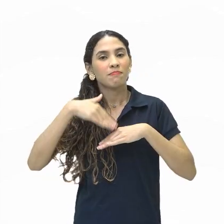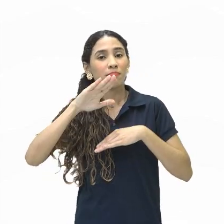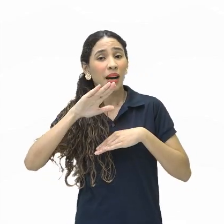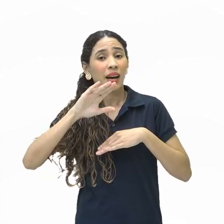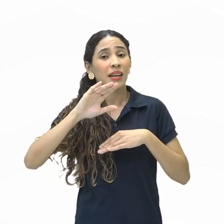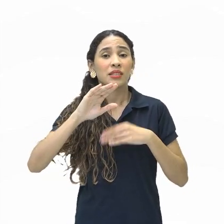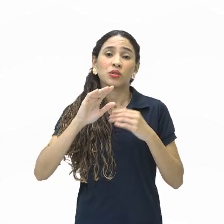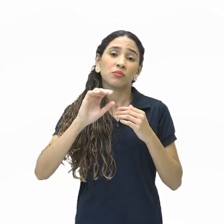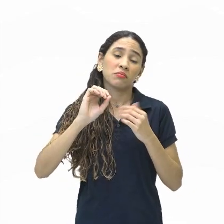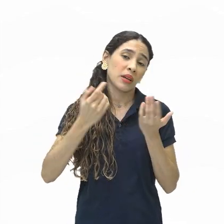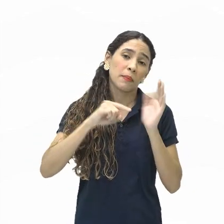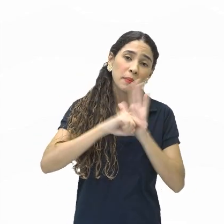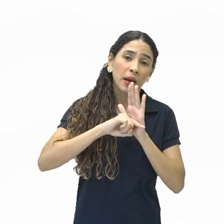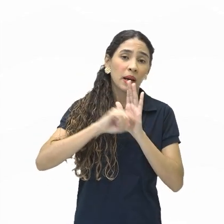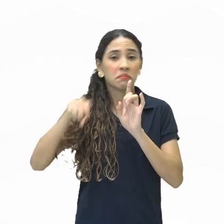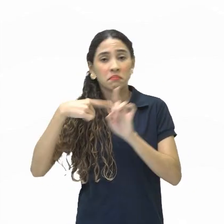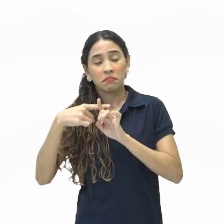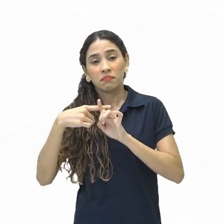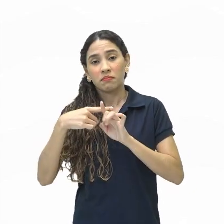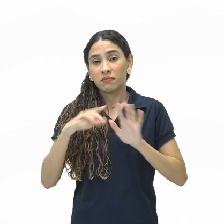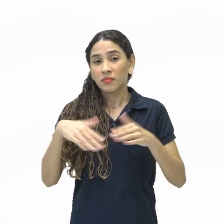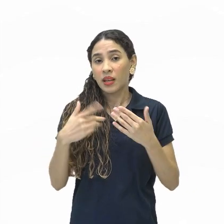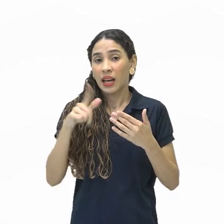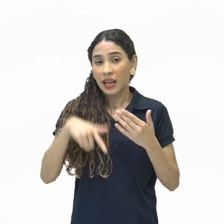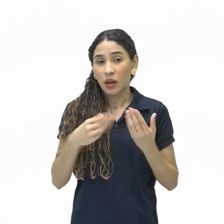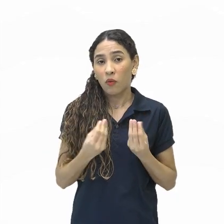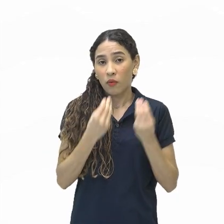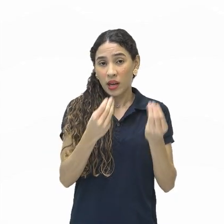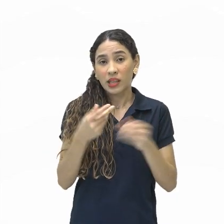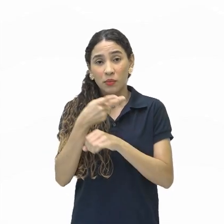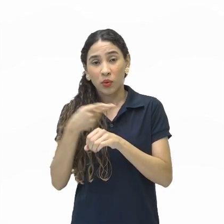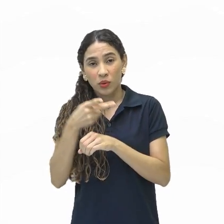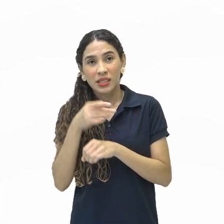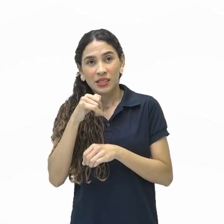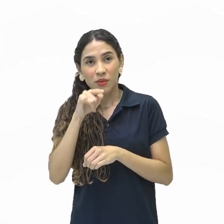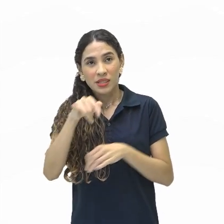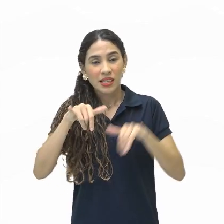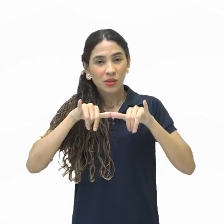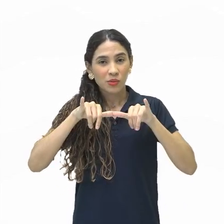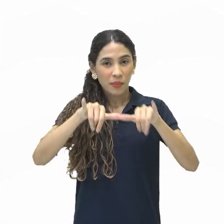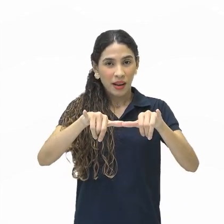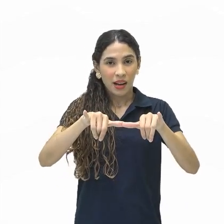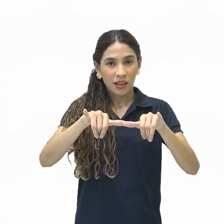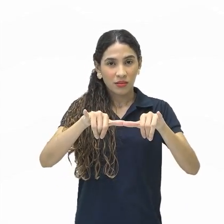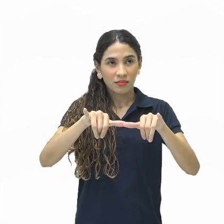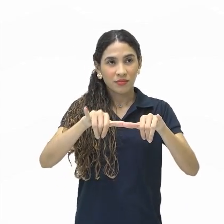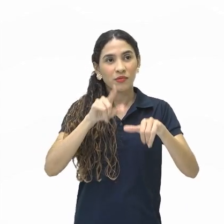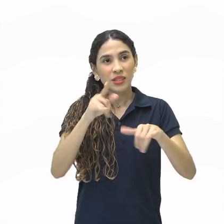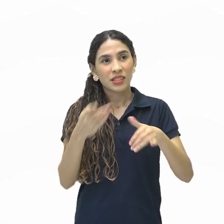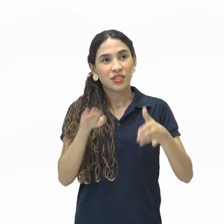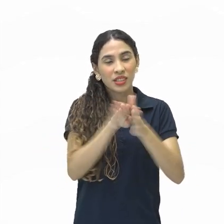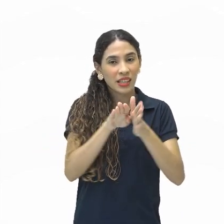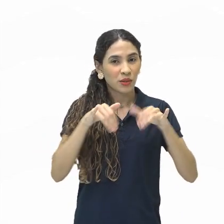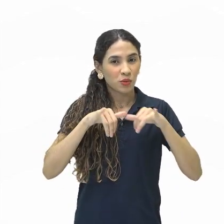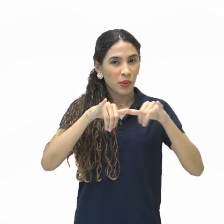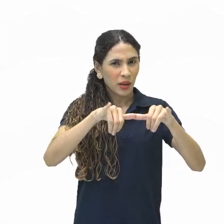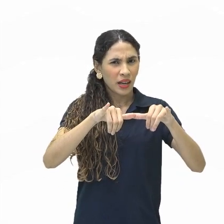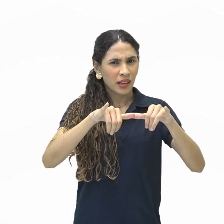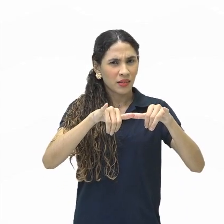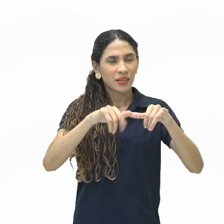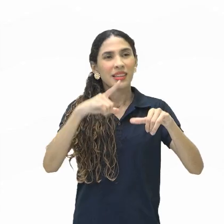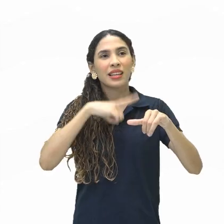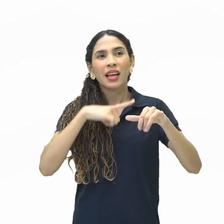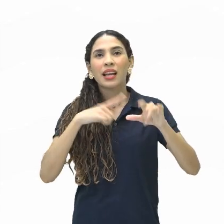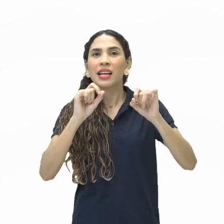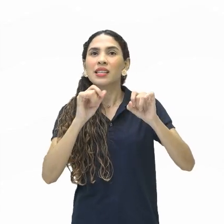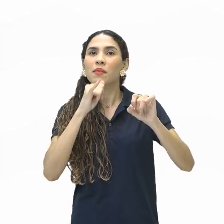para menos, né? É a oferta e a procura. Se você vai no supermercado, né, e você chega lá,